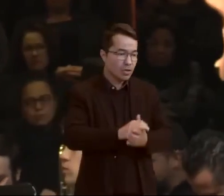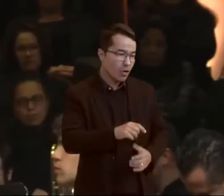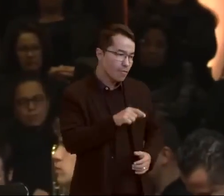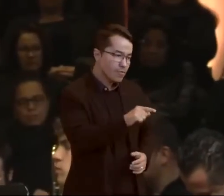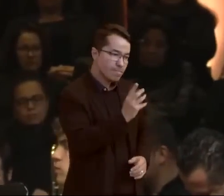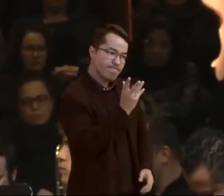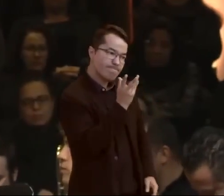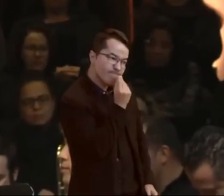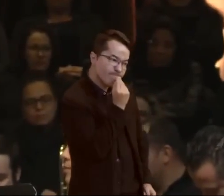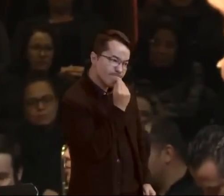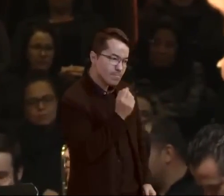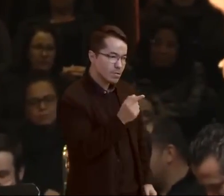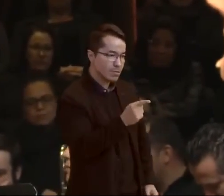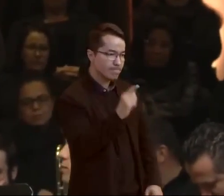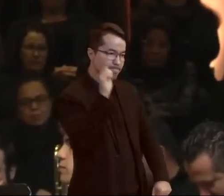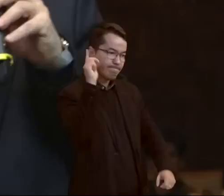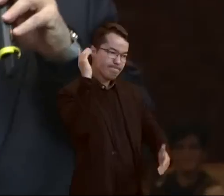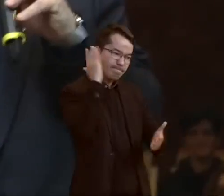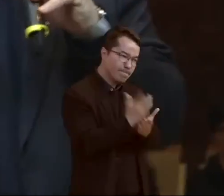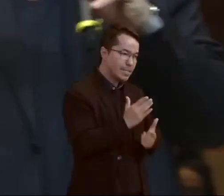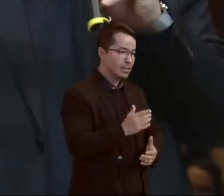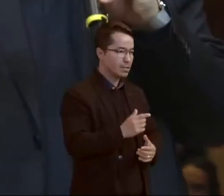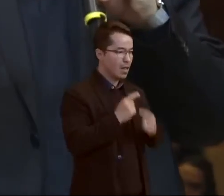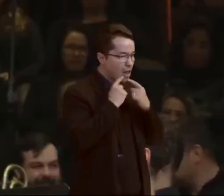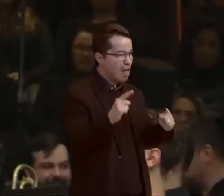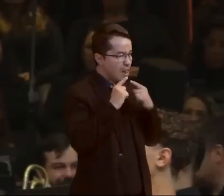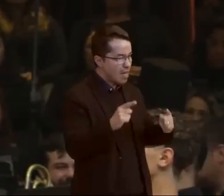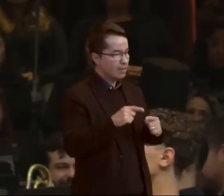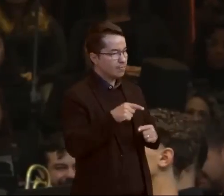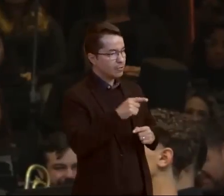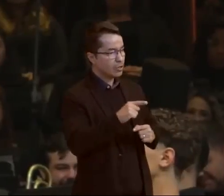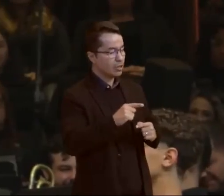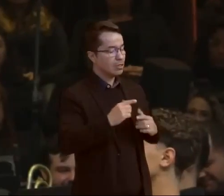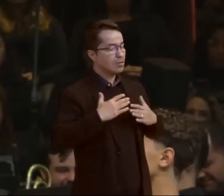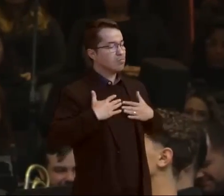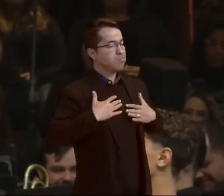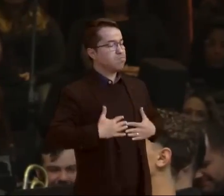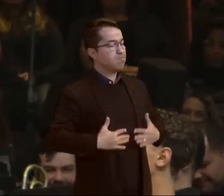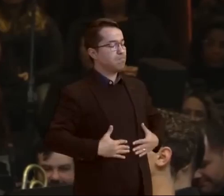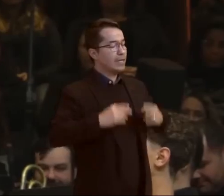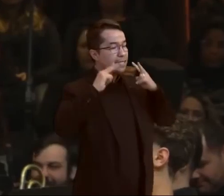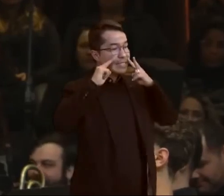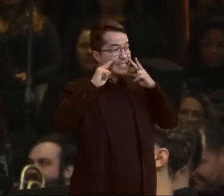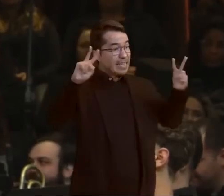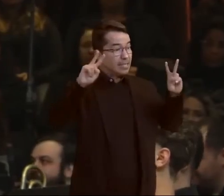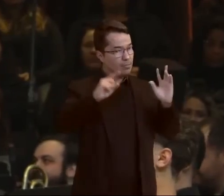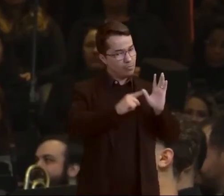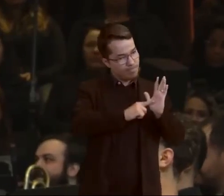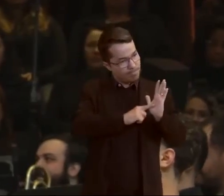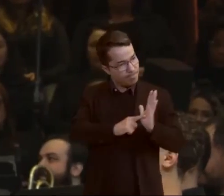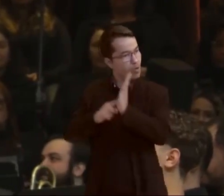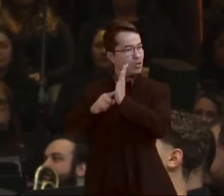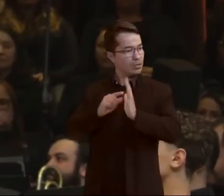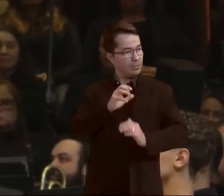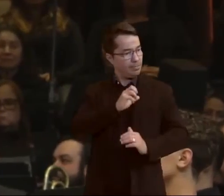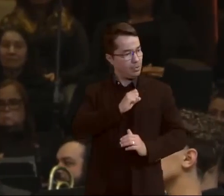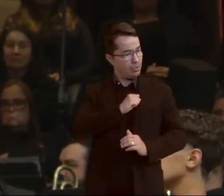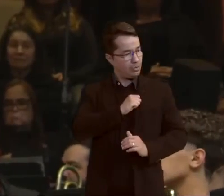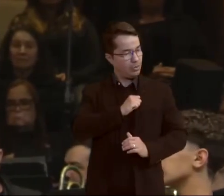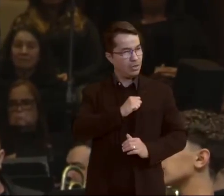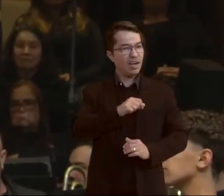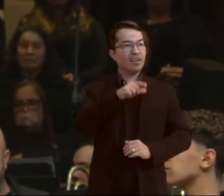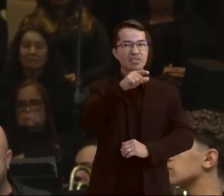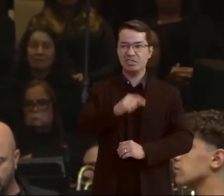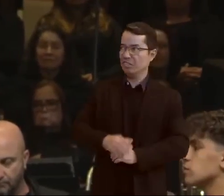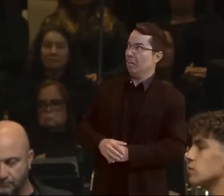a boca, porque você ganha o seu marido sem palavras, com a sua vida, com o seu jeito de ser. E diz: